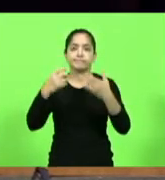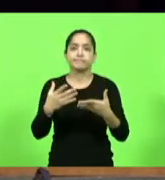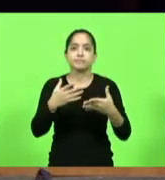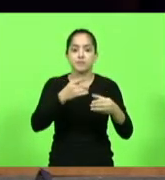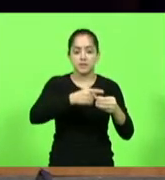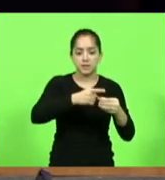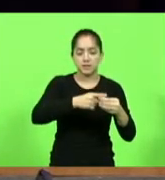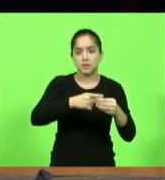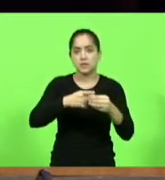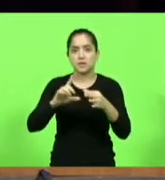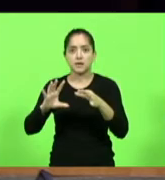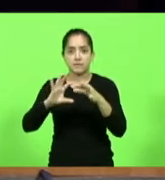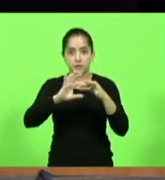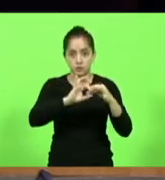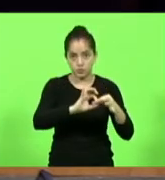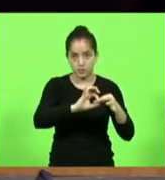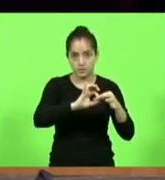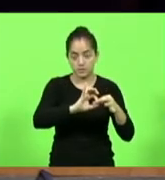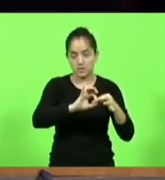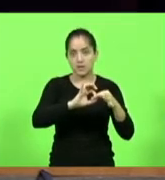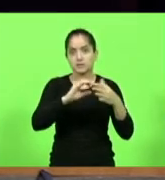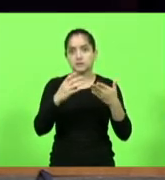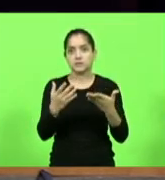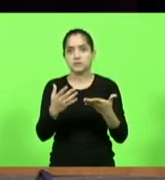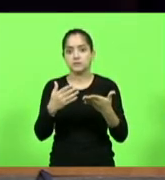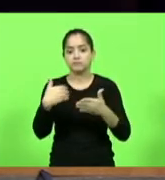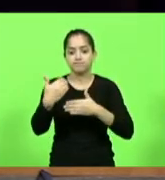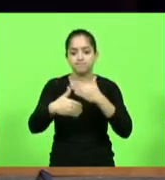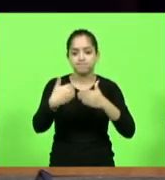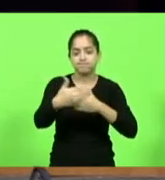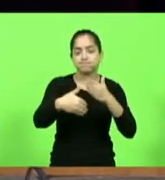e que, como consequência,